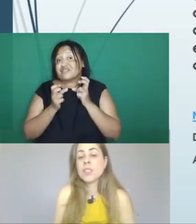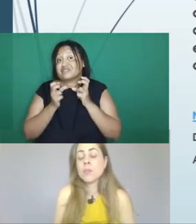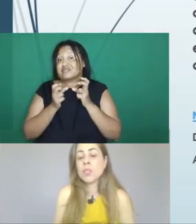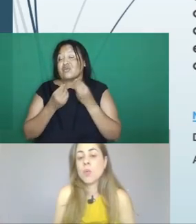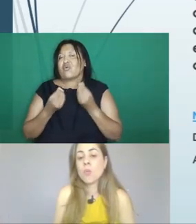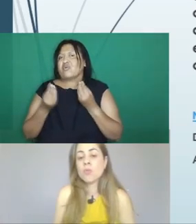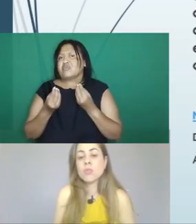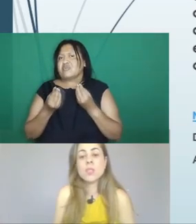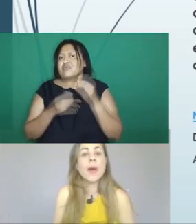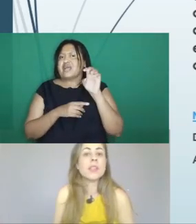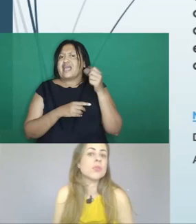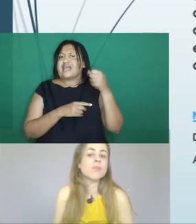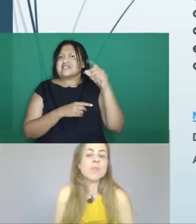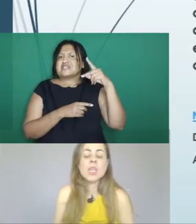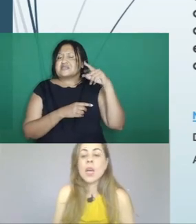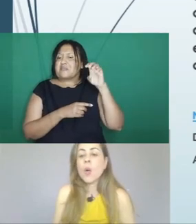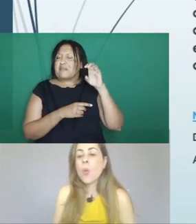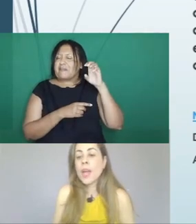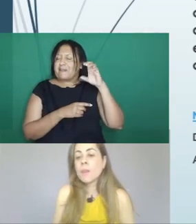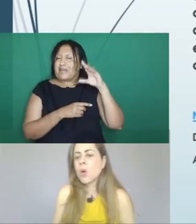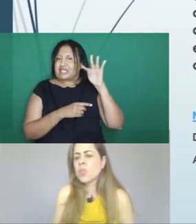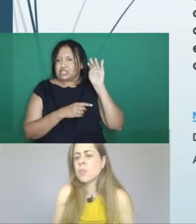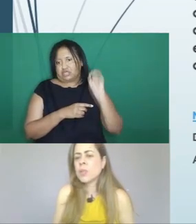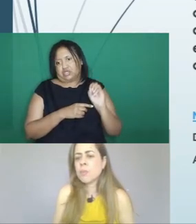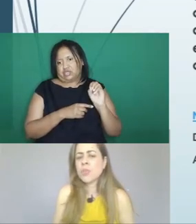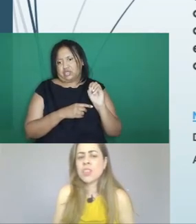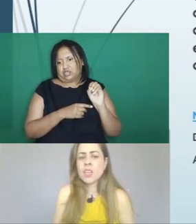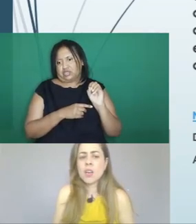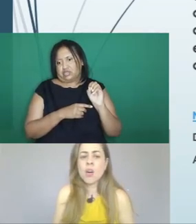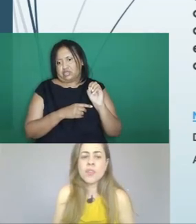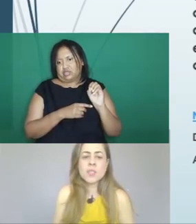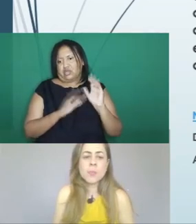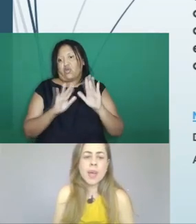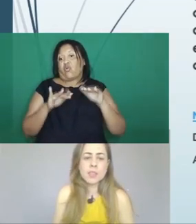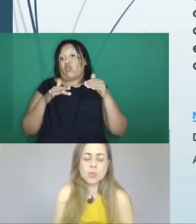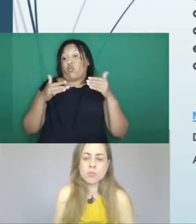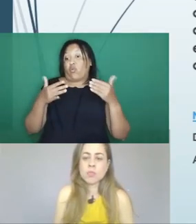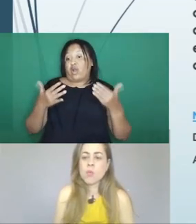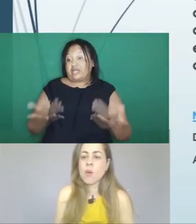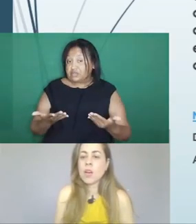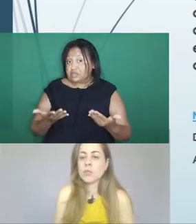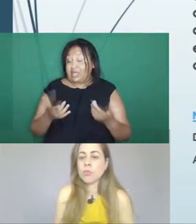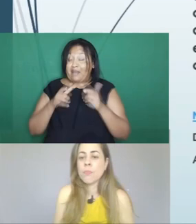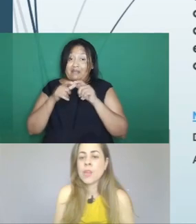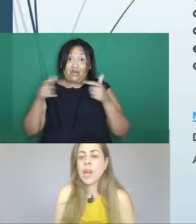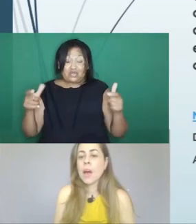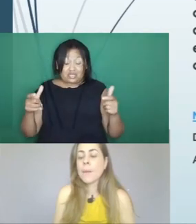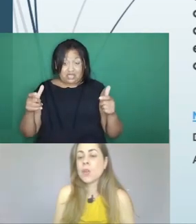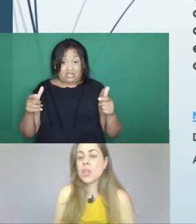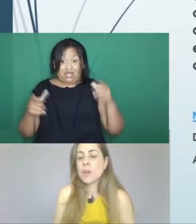civis percebido como um espectro o enuz people sing of Spector então quando